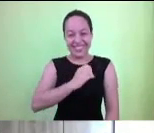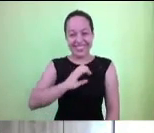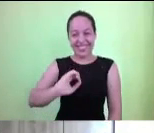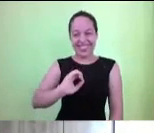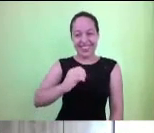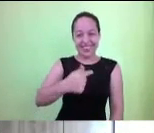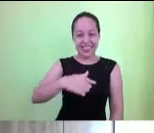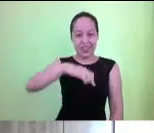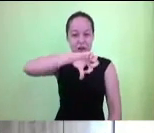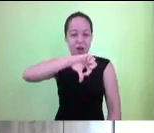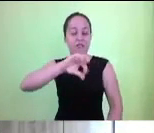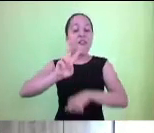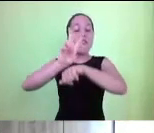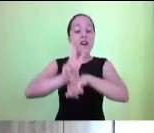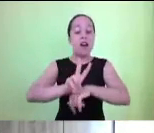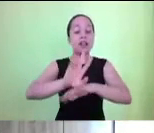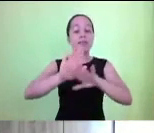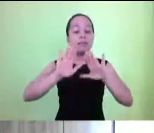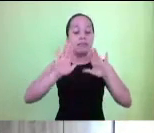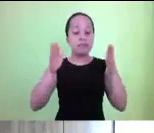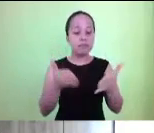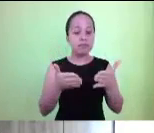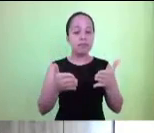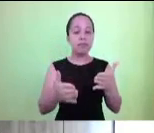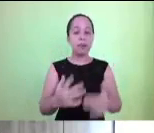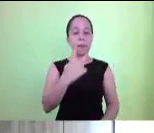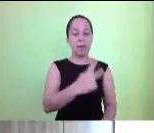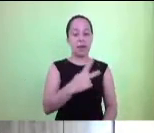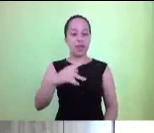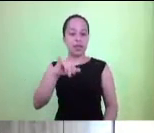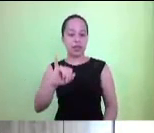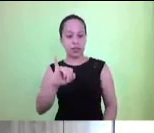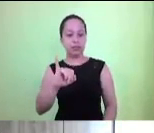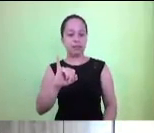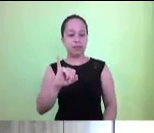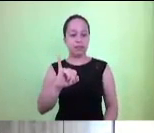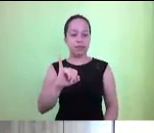Vagas destinadas aos PPIs.